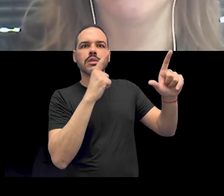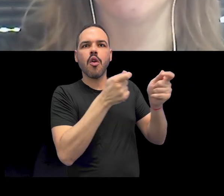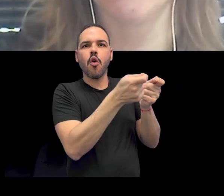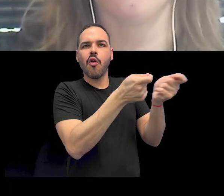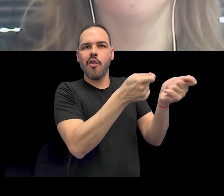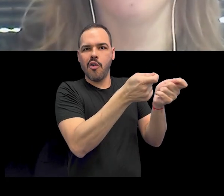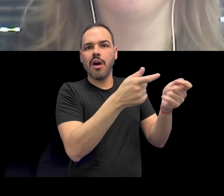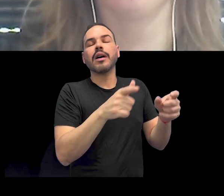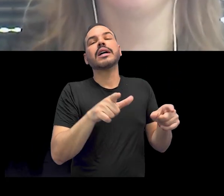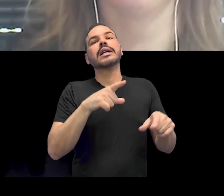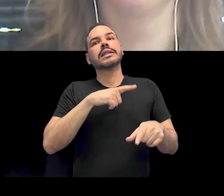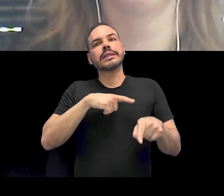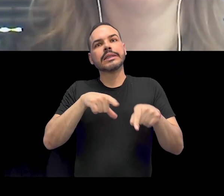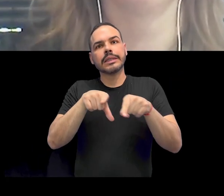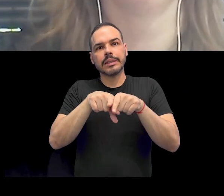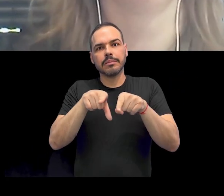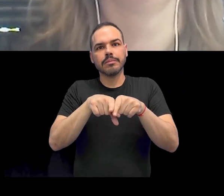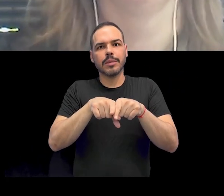outras coisas.